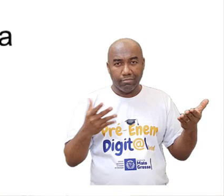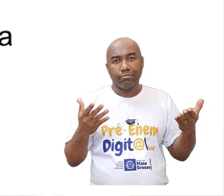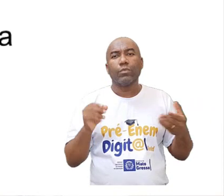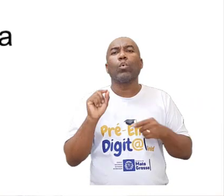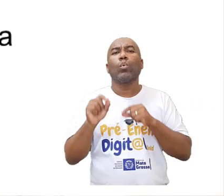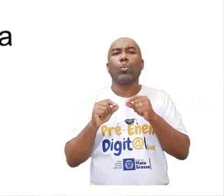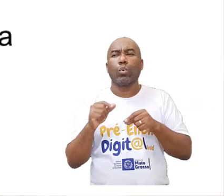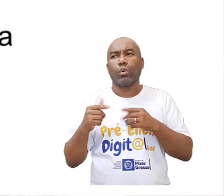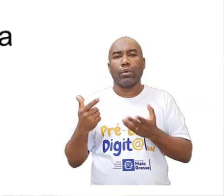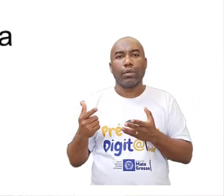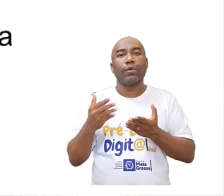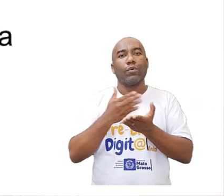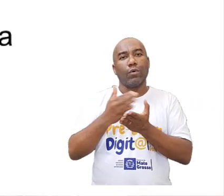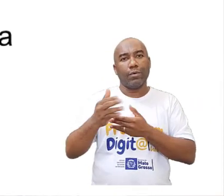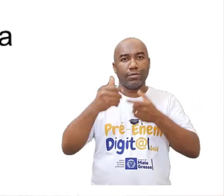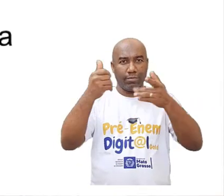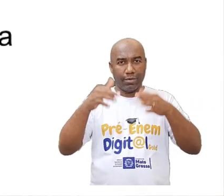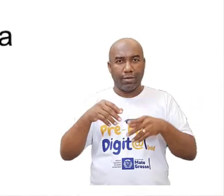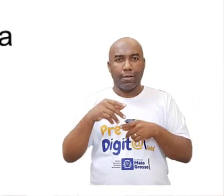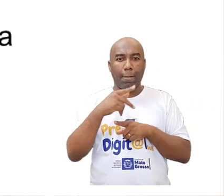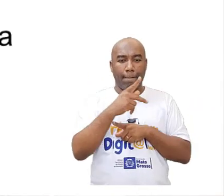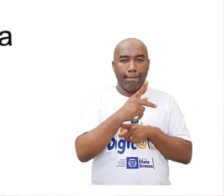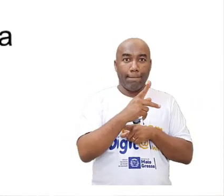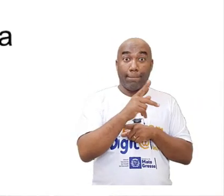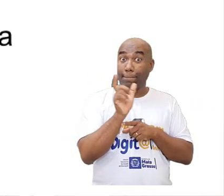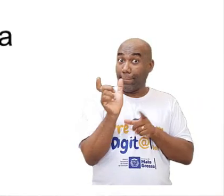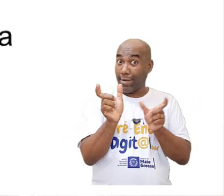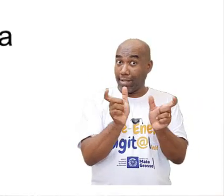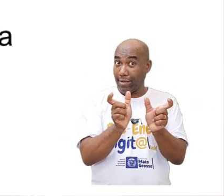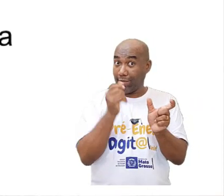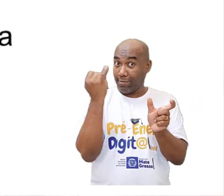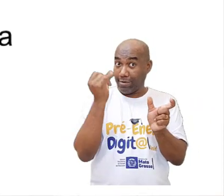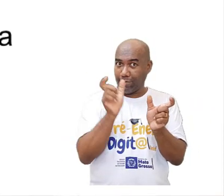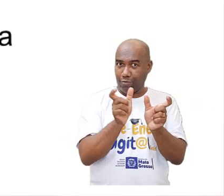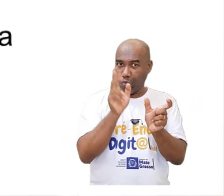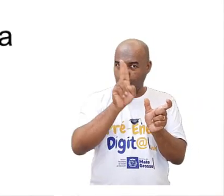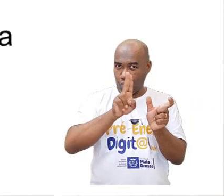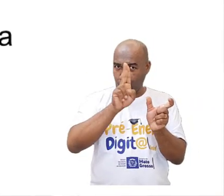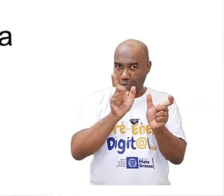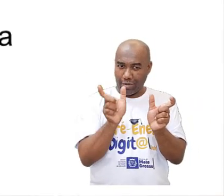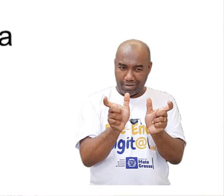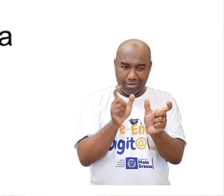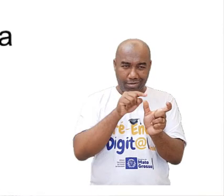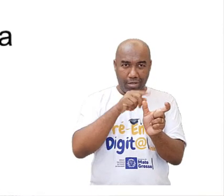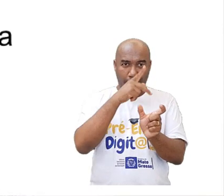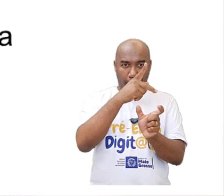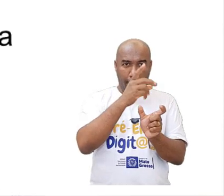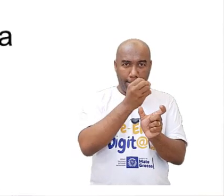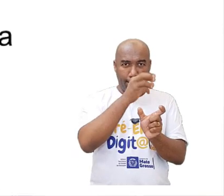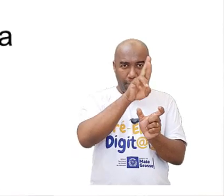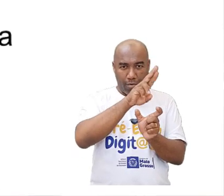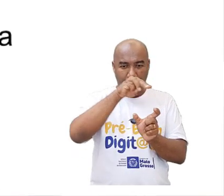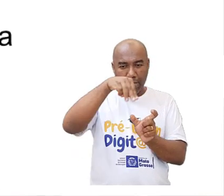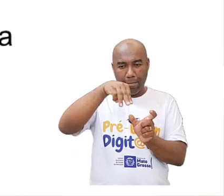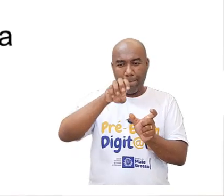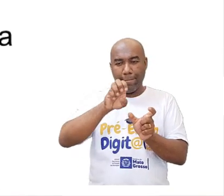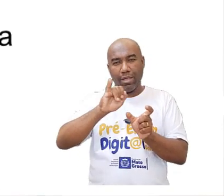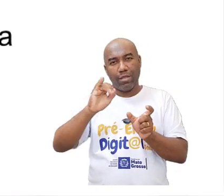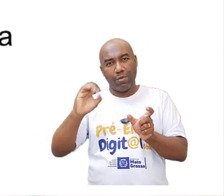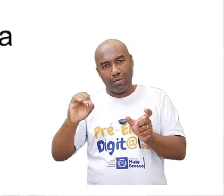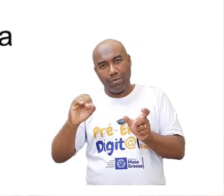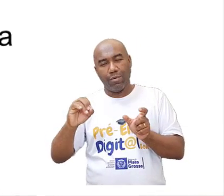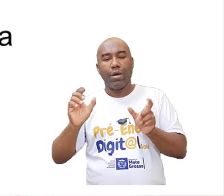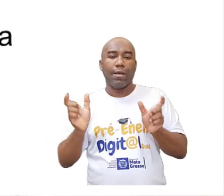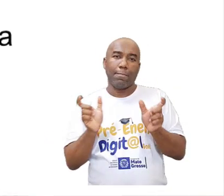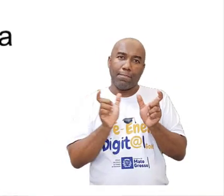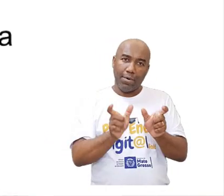assim, ó. Por meio, legal? Então peça por meio ou por